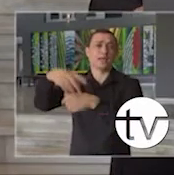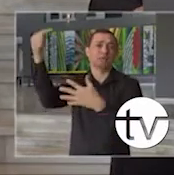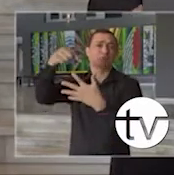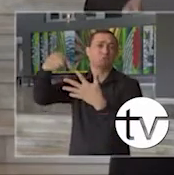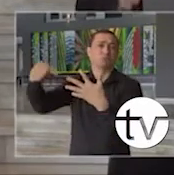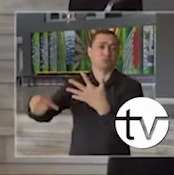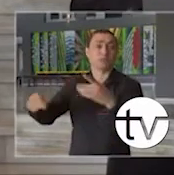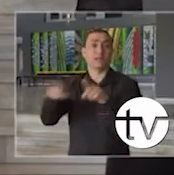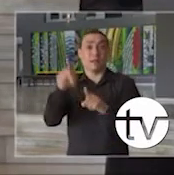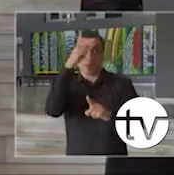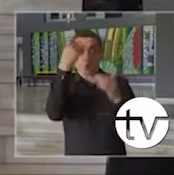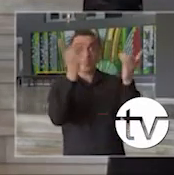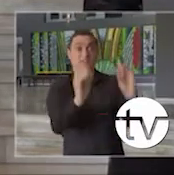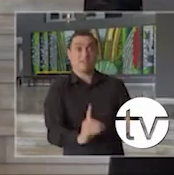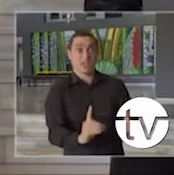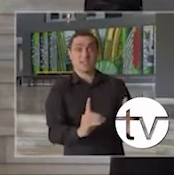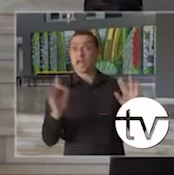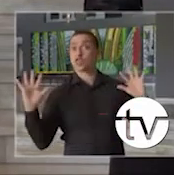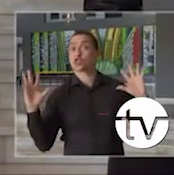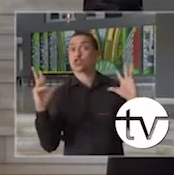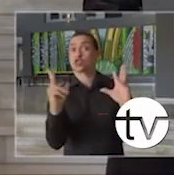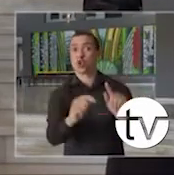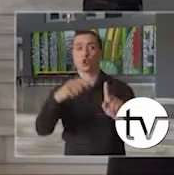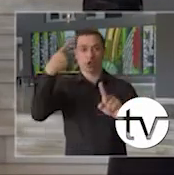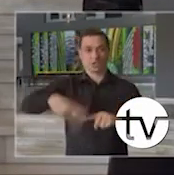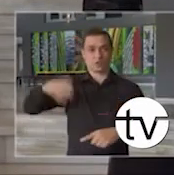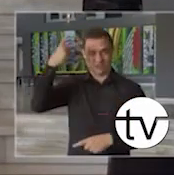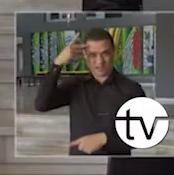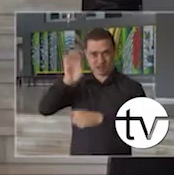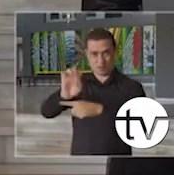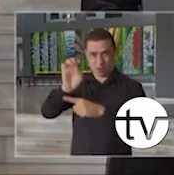e deficiência no estado de São Paulo.